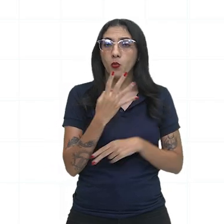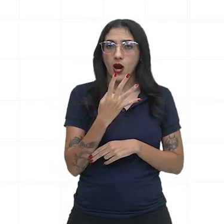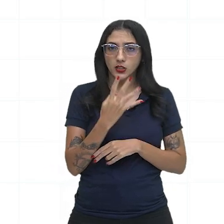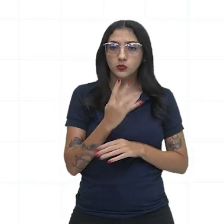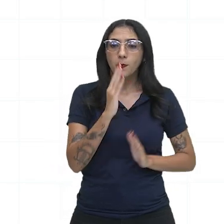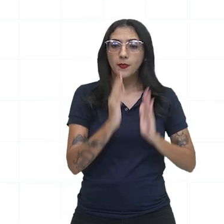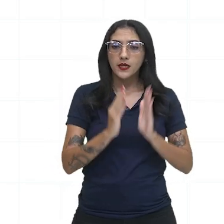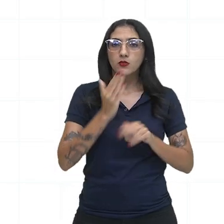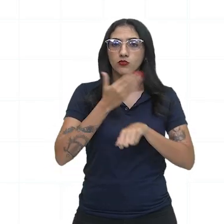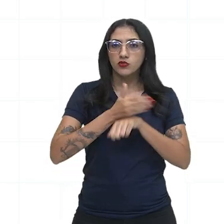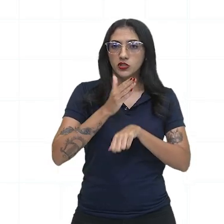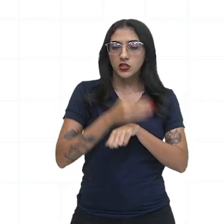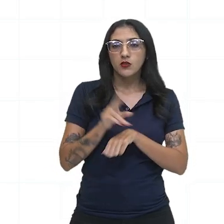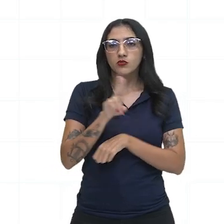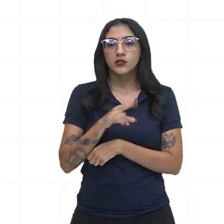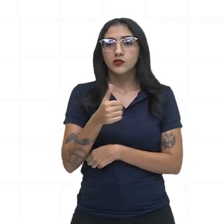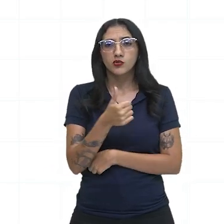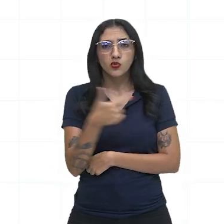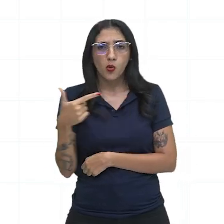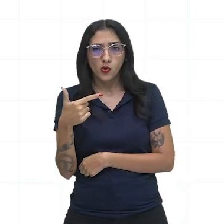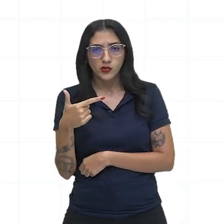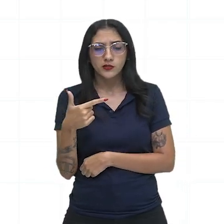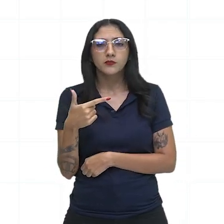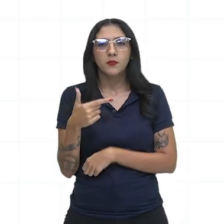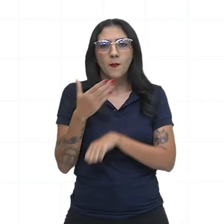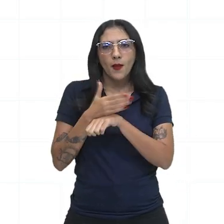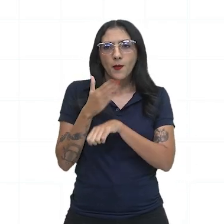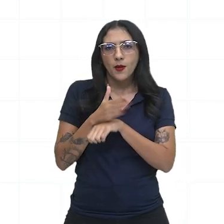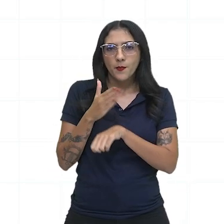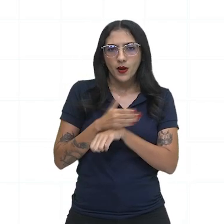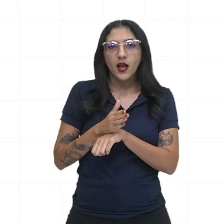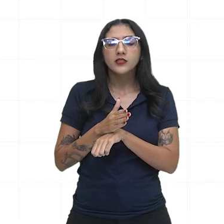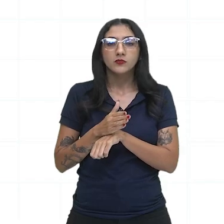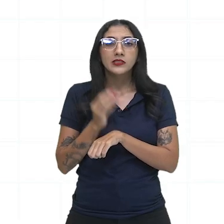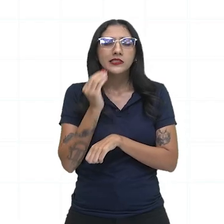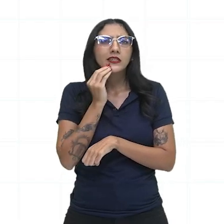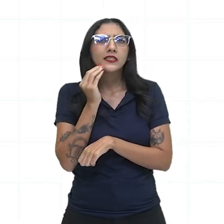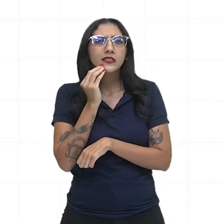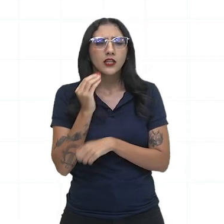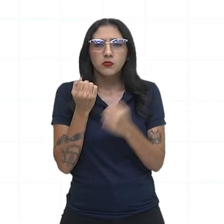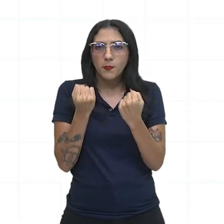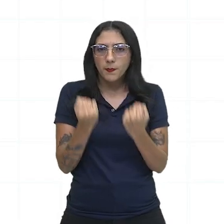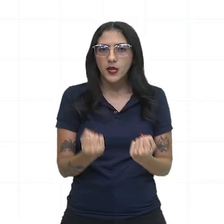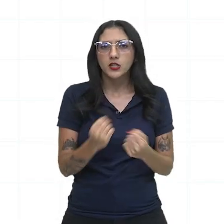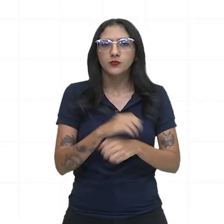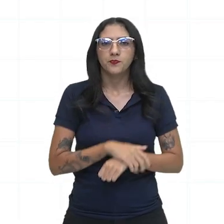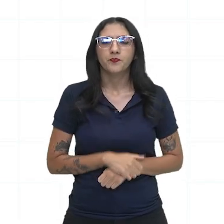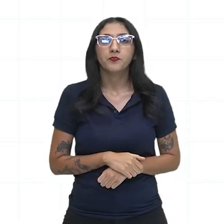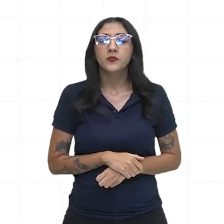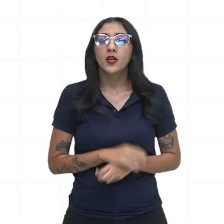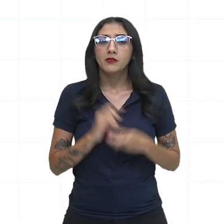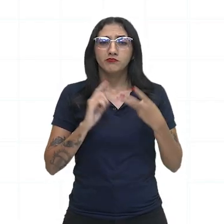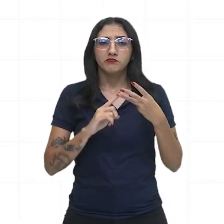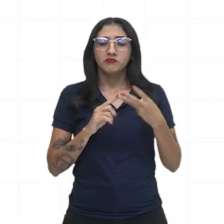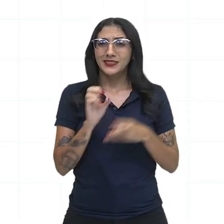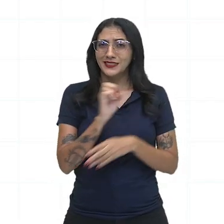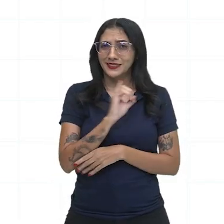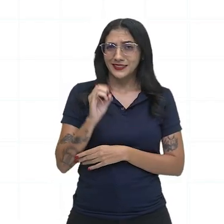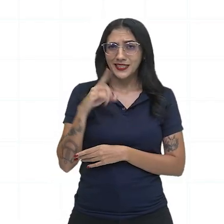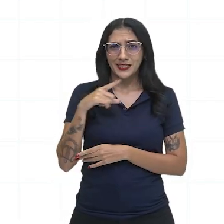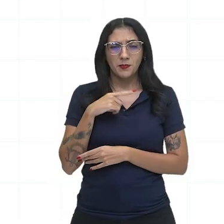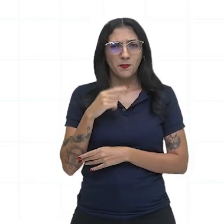12 repetições com carga média, testando aí os limites do aluno. Agora, se o aluno ele já está